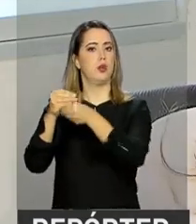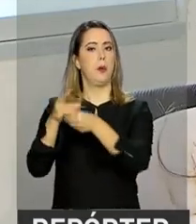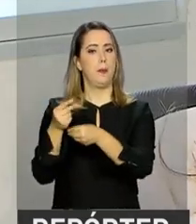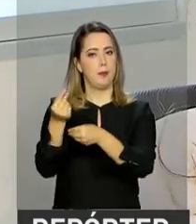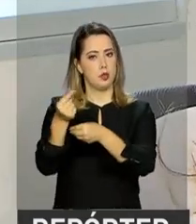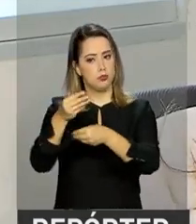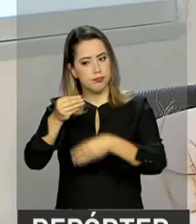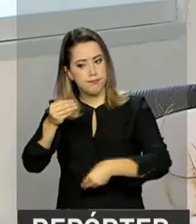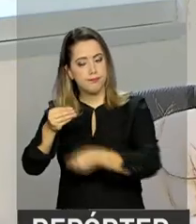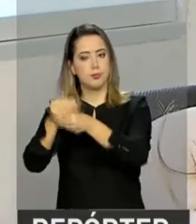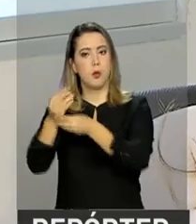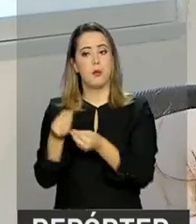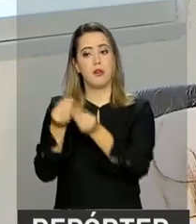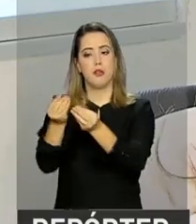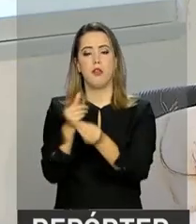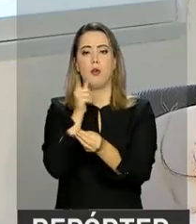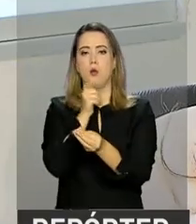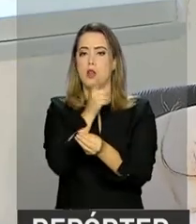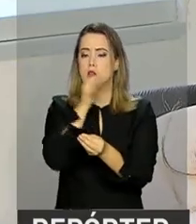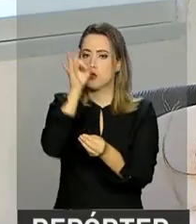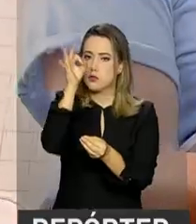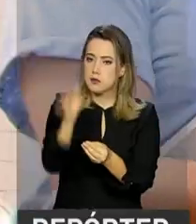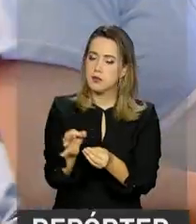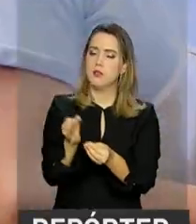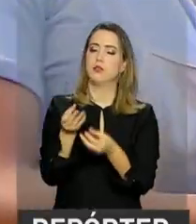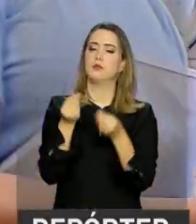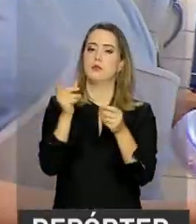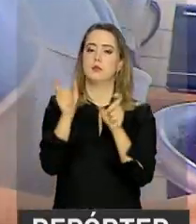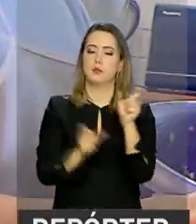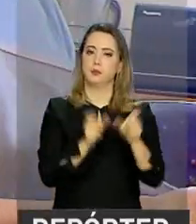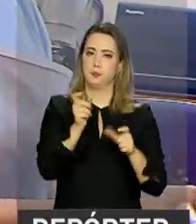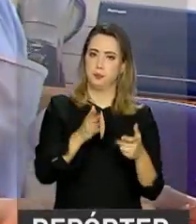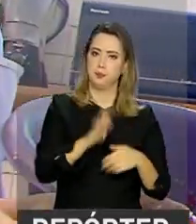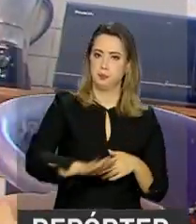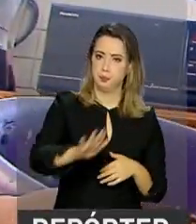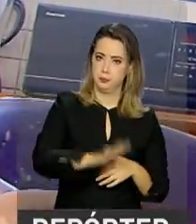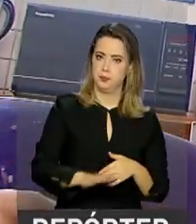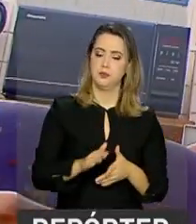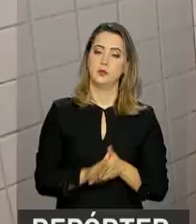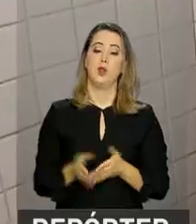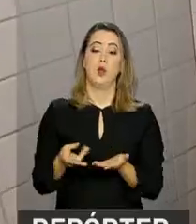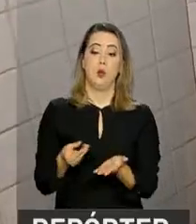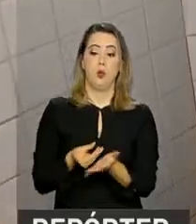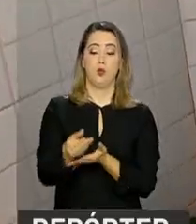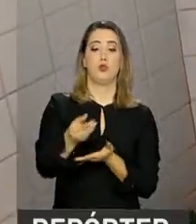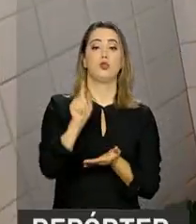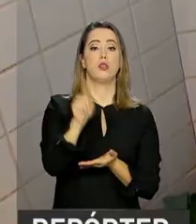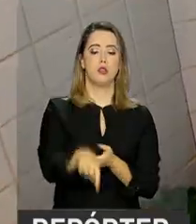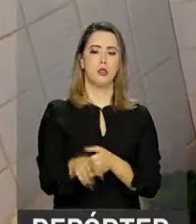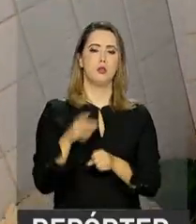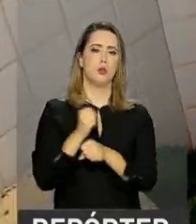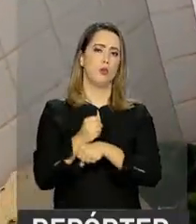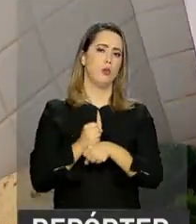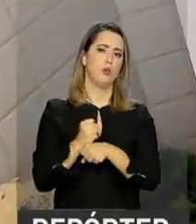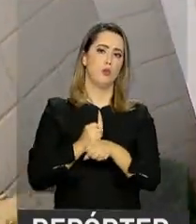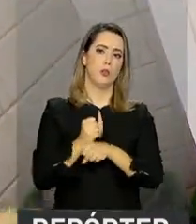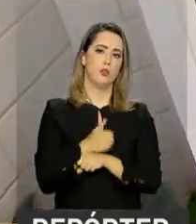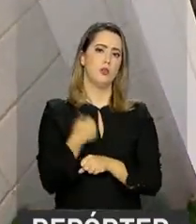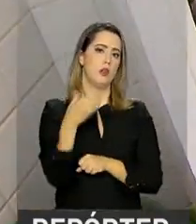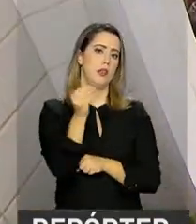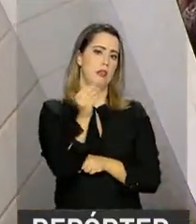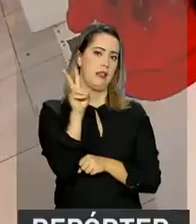de uma alimentação saudável aos estudantes brasileiros. Os recursos do PNAE são repassados anualmente em